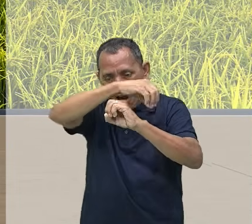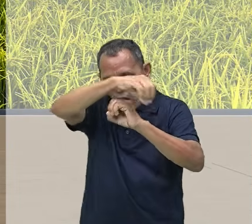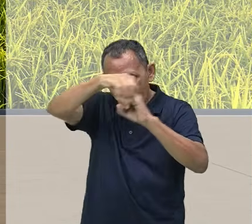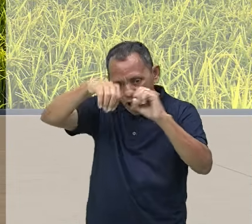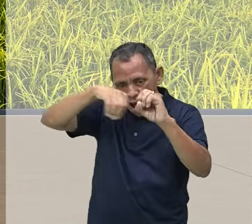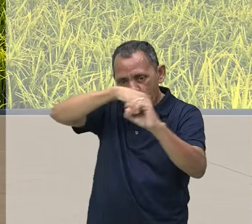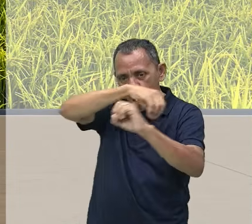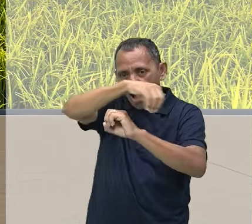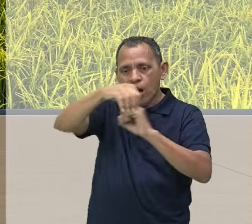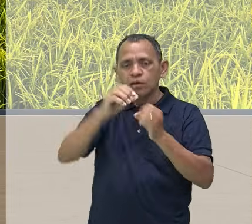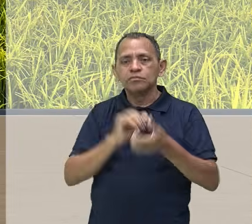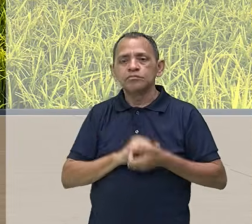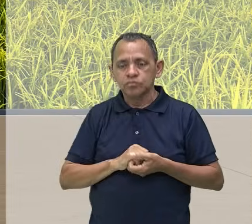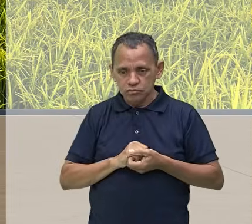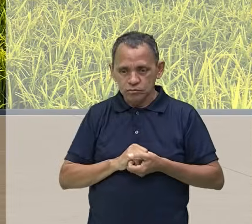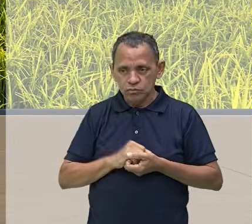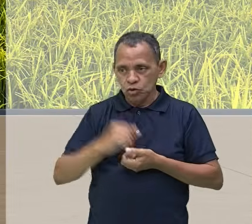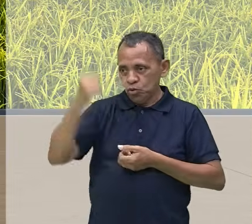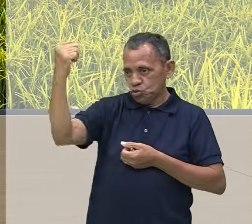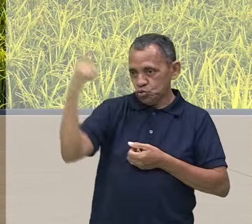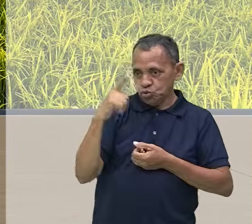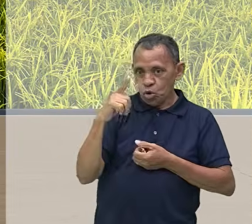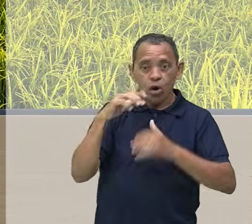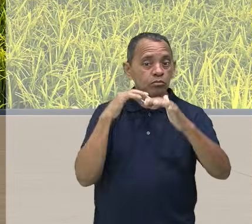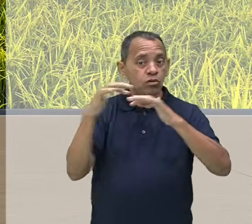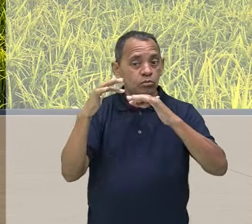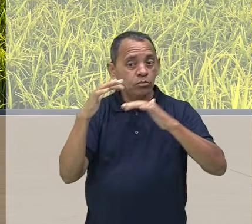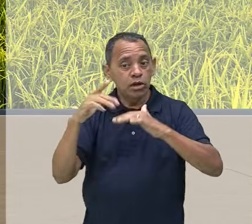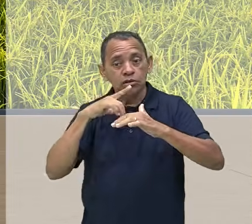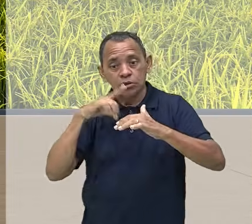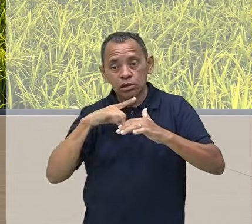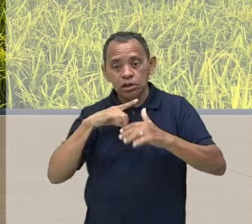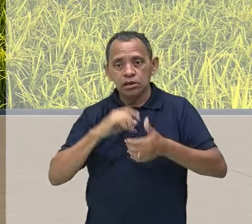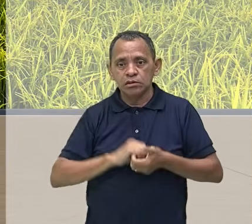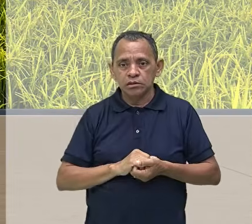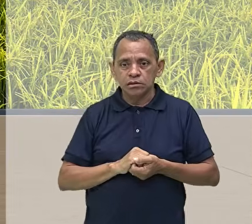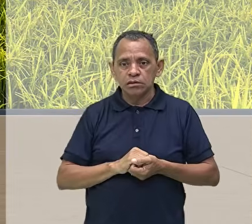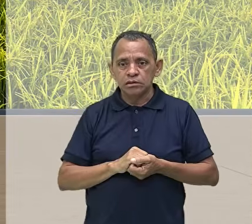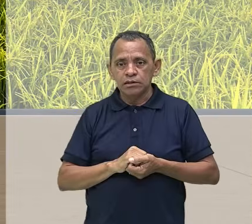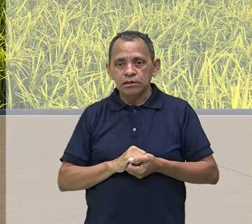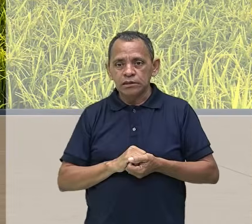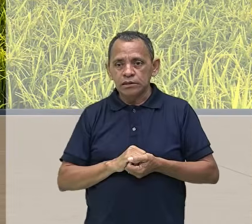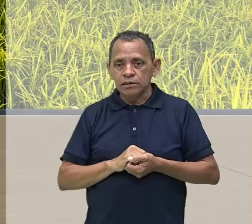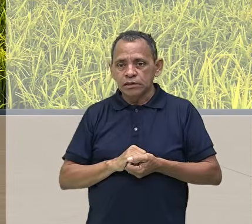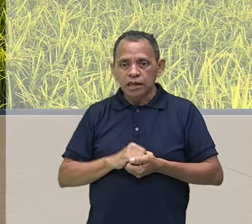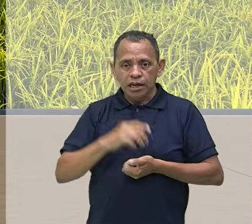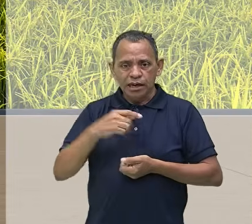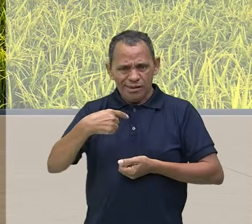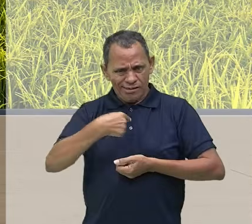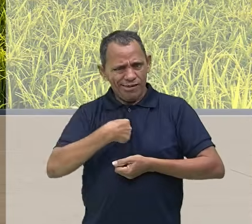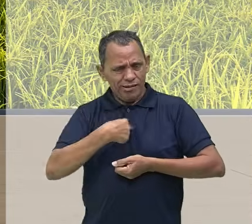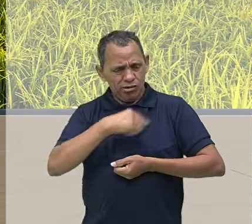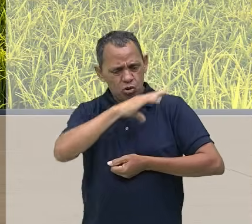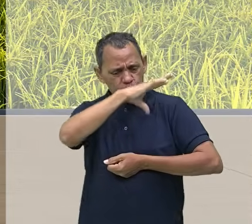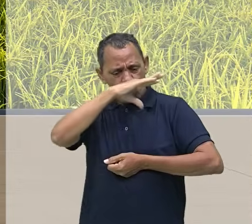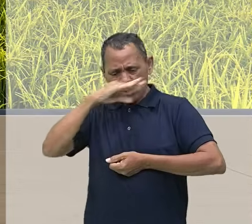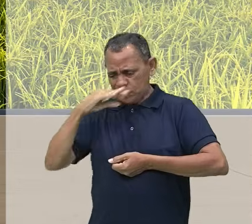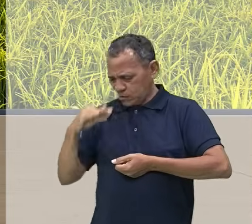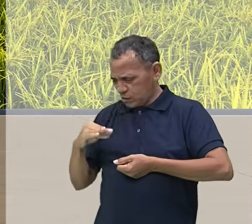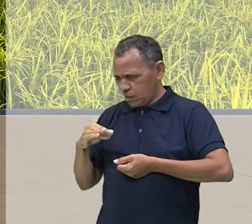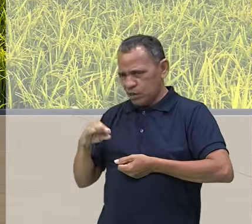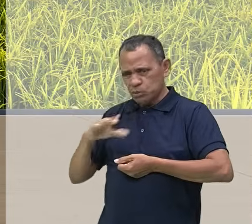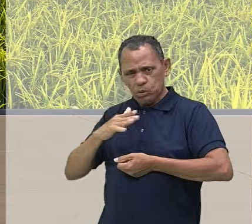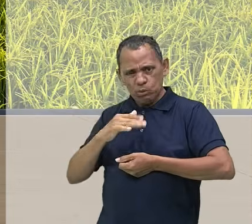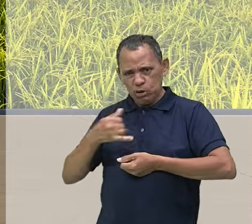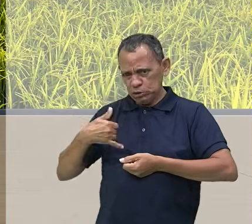se deslocando no céu, né? Quando eu era menor, eu tinha essa sensação. Até ali, no meados de 12 anos de